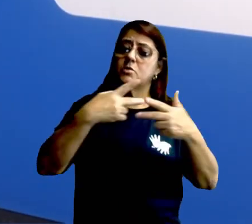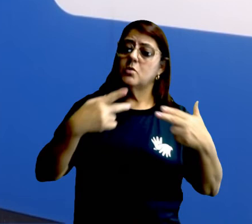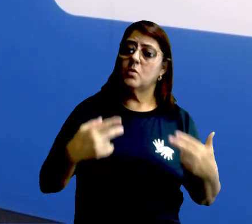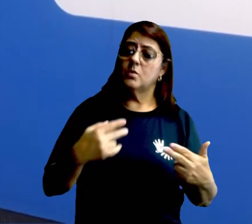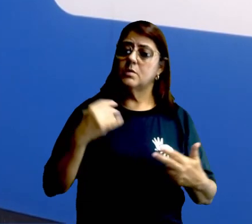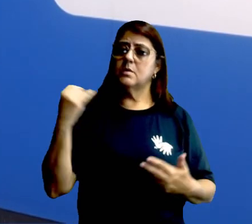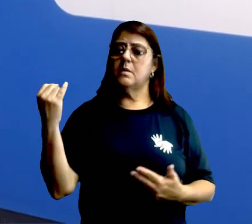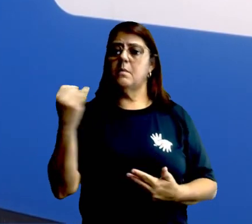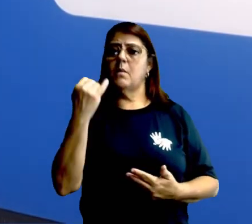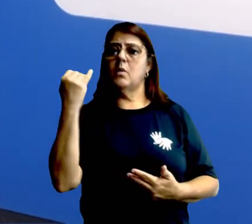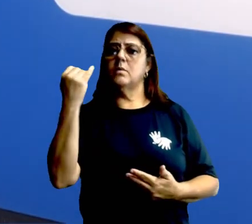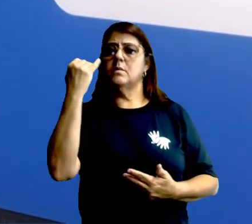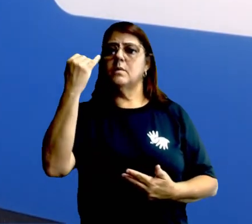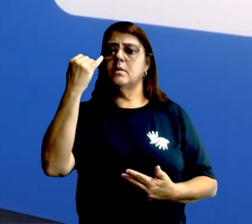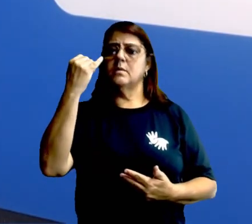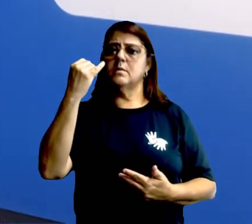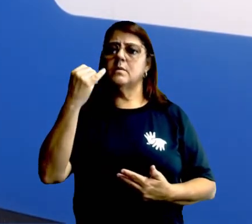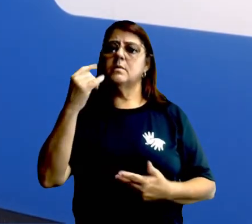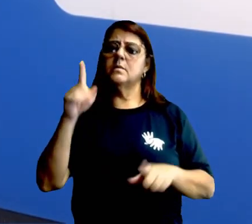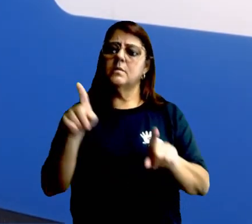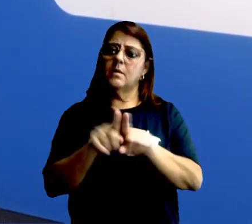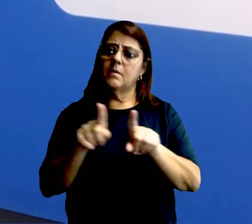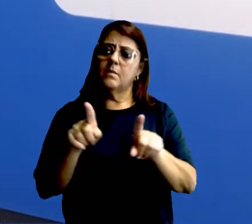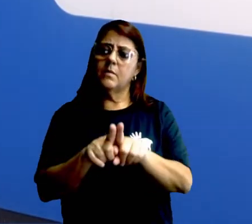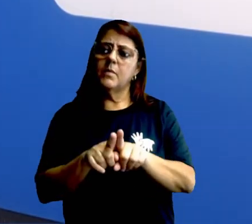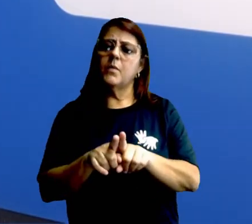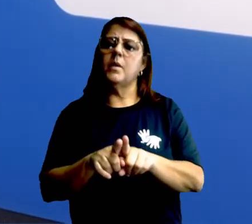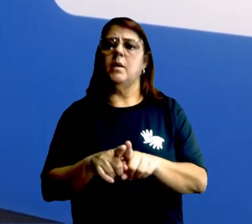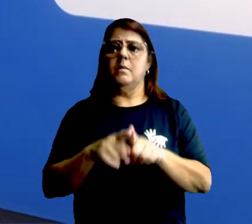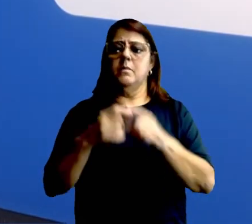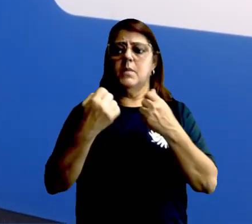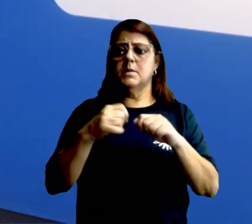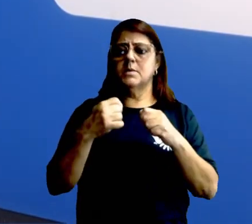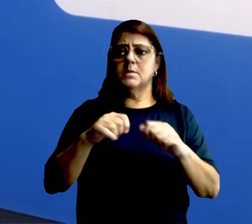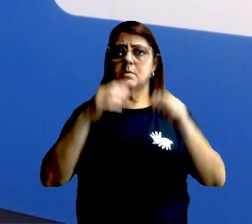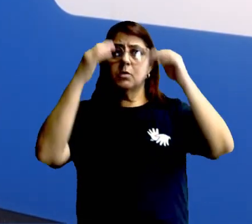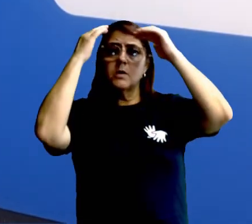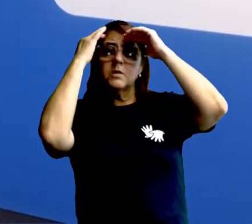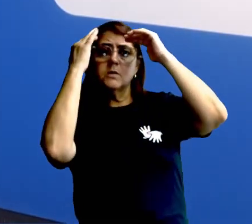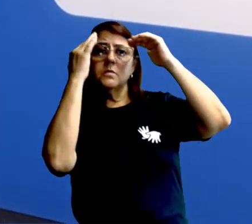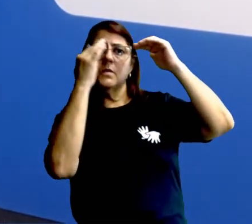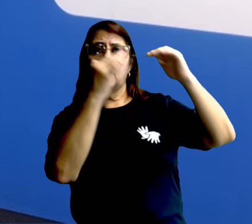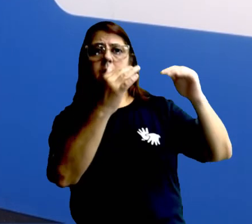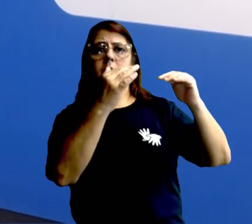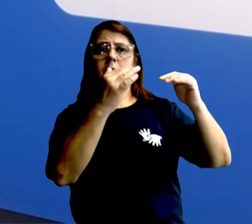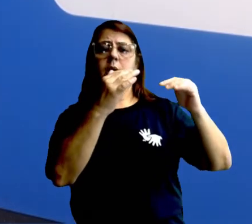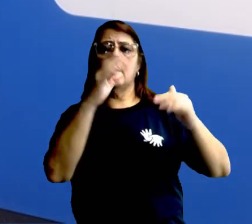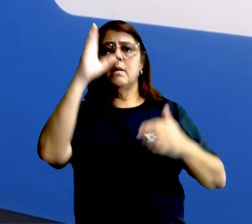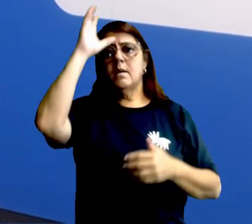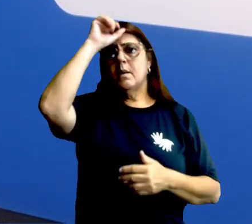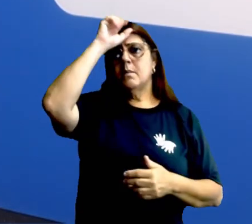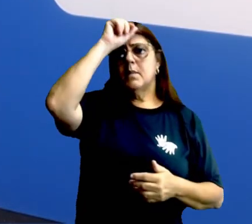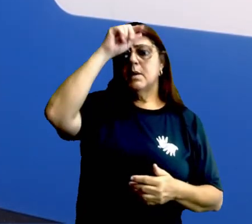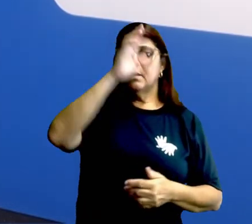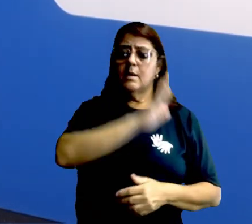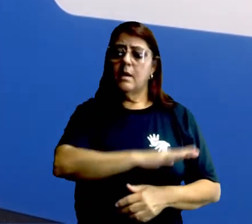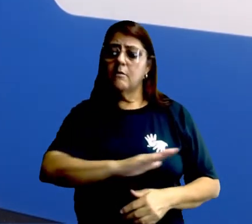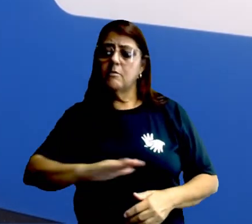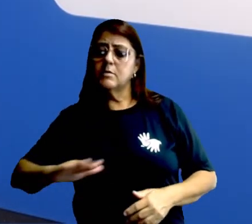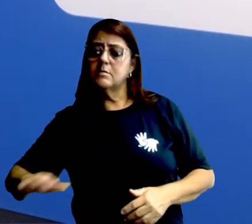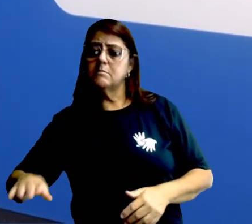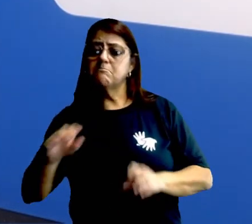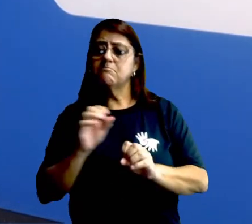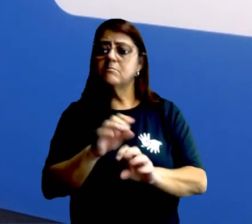patrimônios, do ponto de vista cultural, eles são importantíssimos para que a gente desperte nas